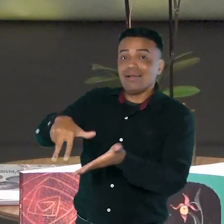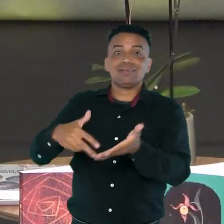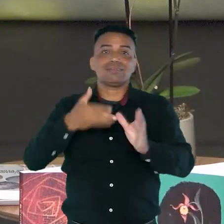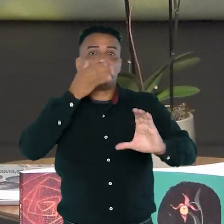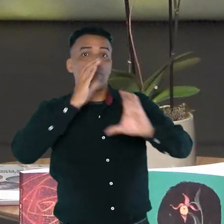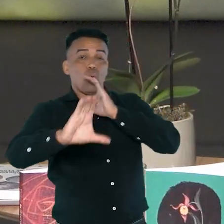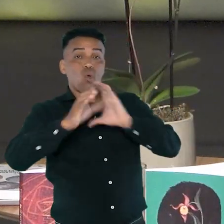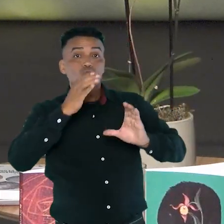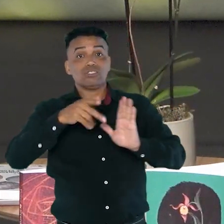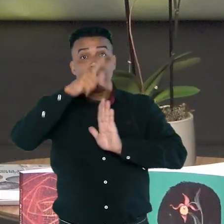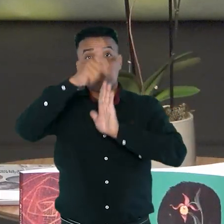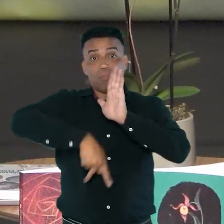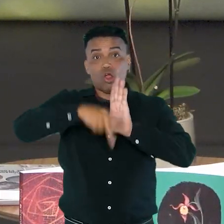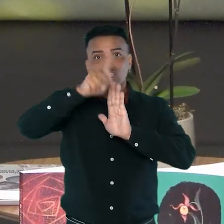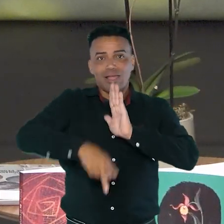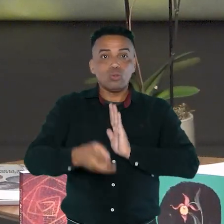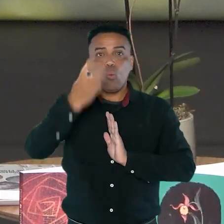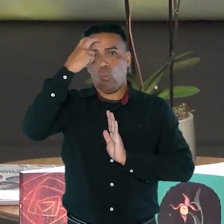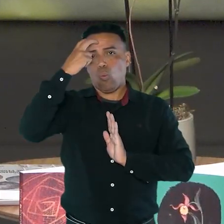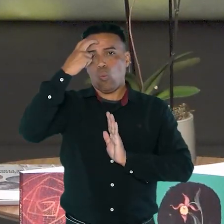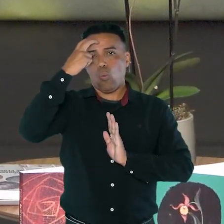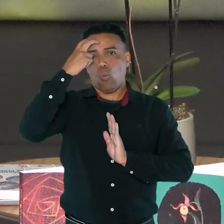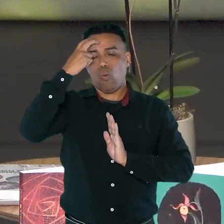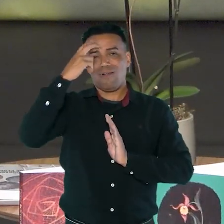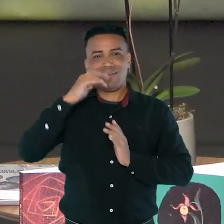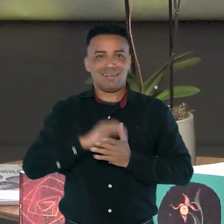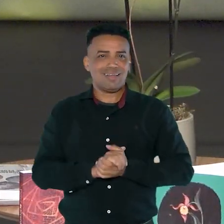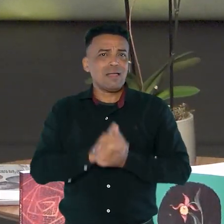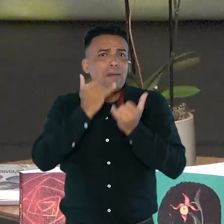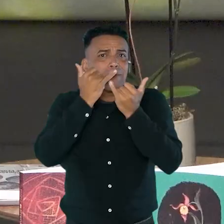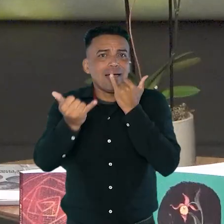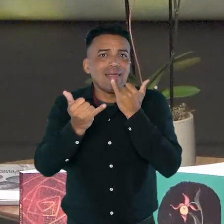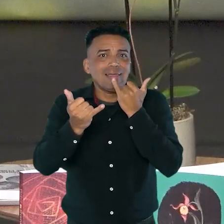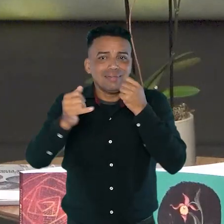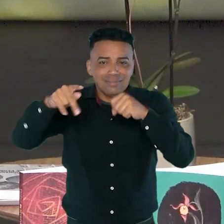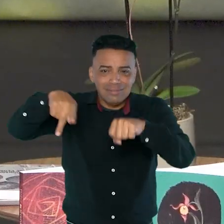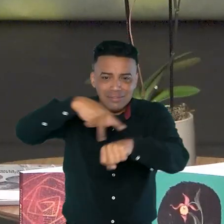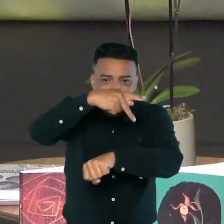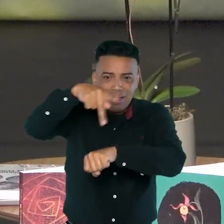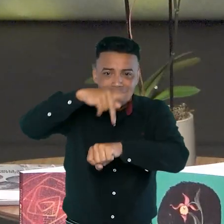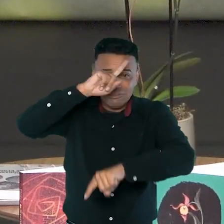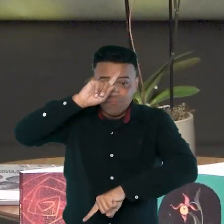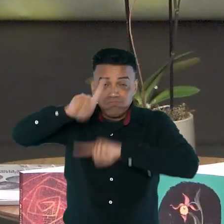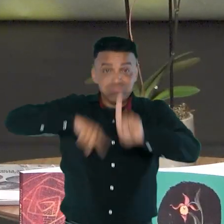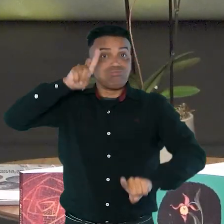projetos culturais, parece que nós estamos vivendo num outro país.